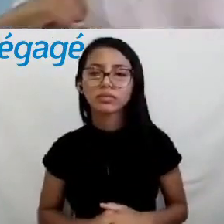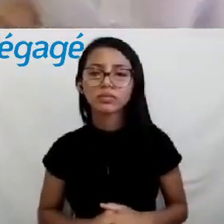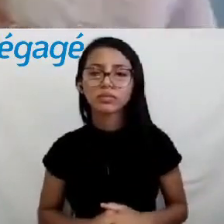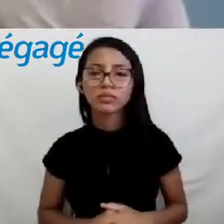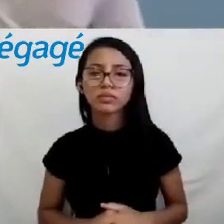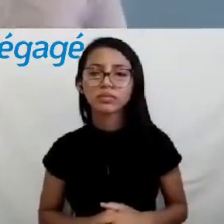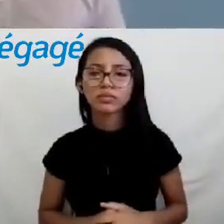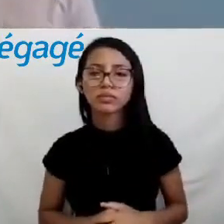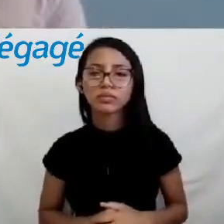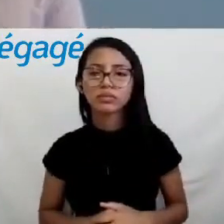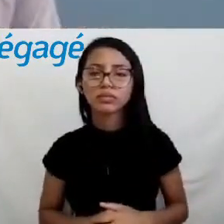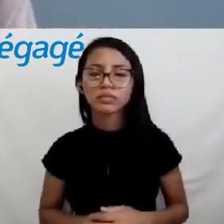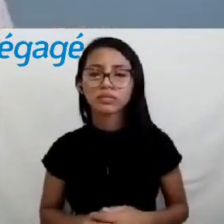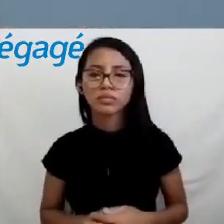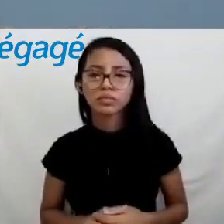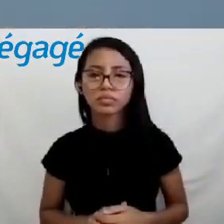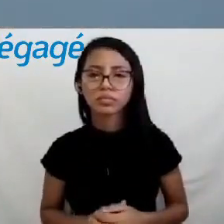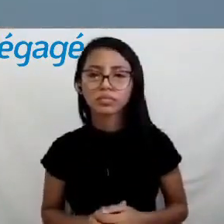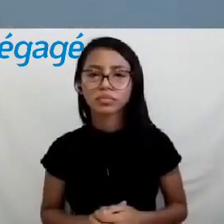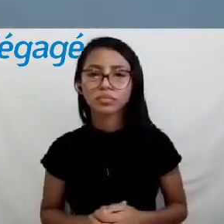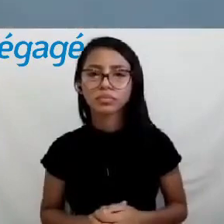como anotar mesmo assim,